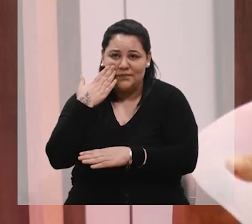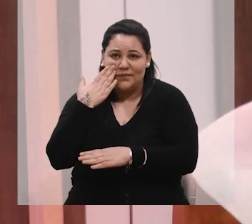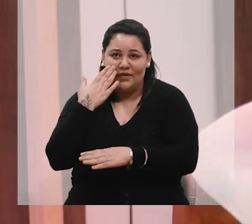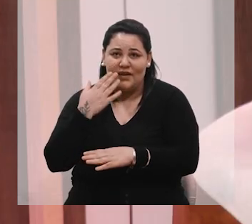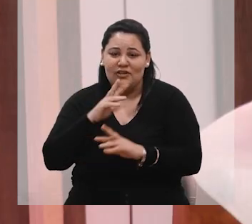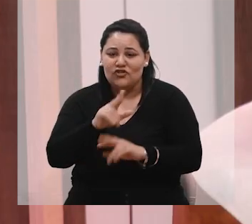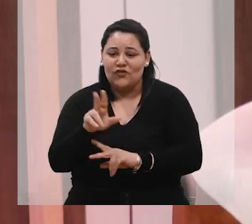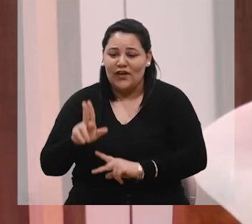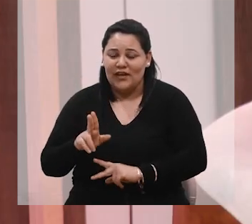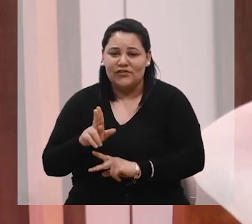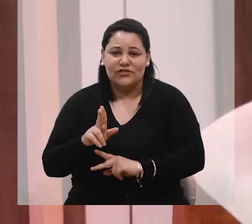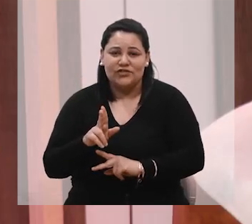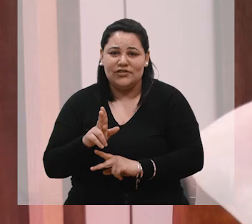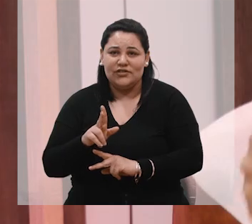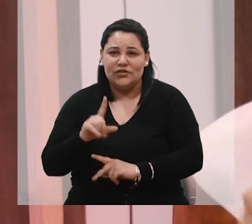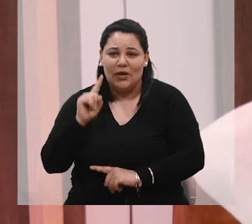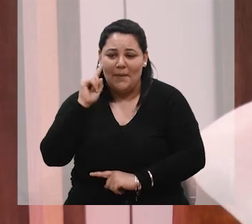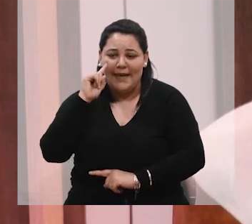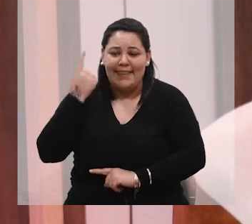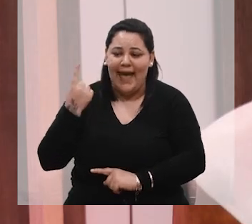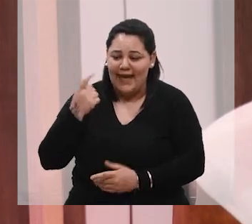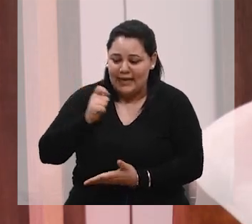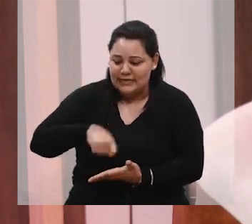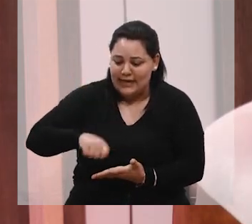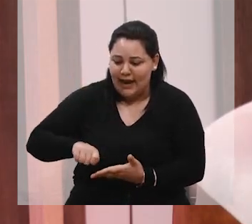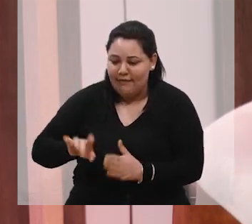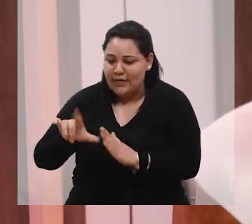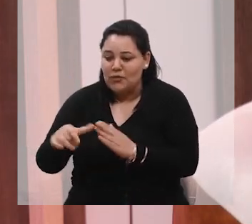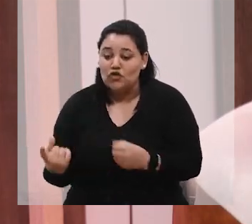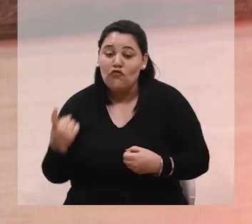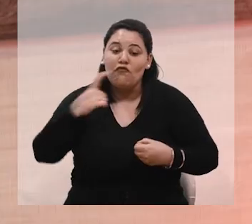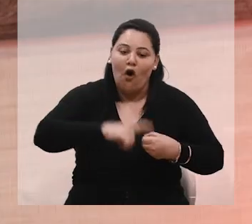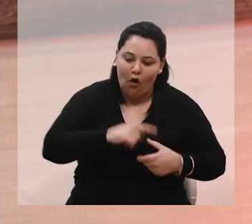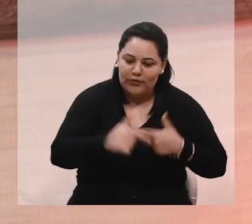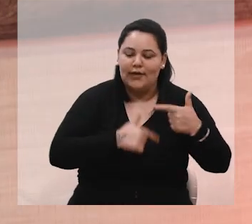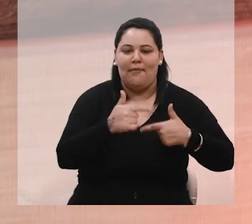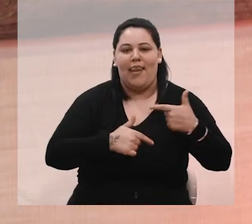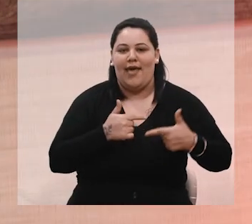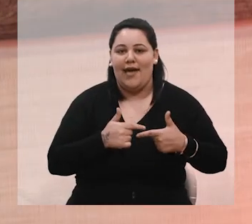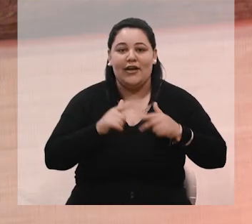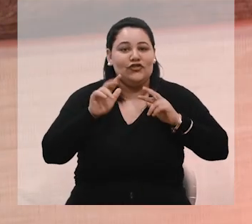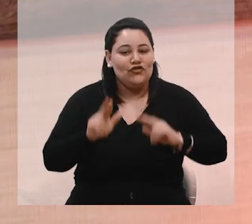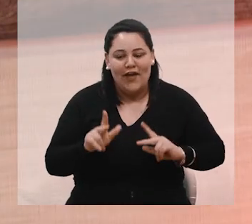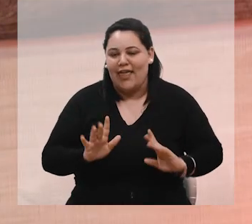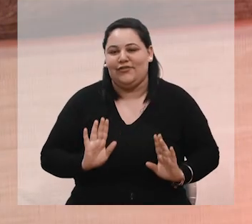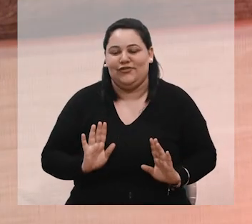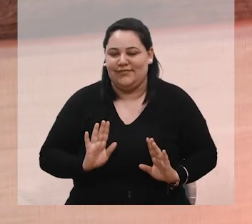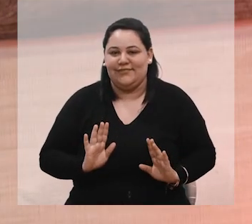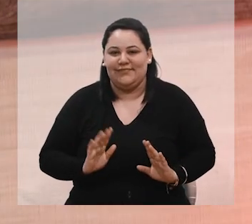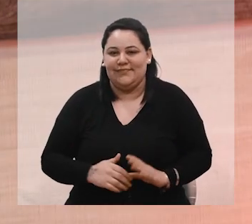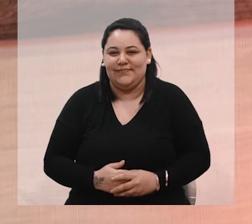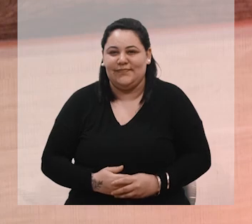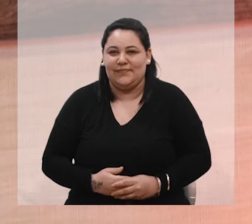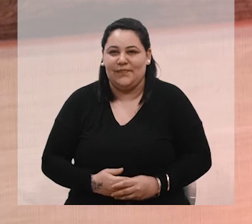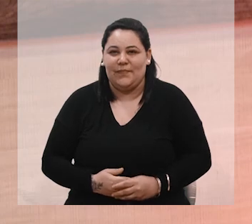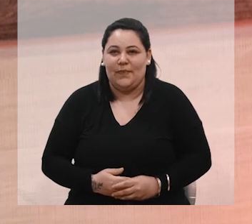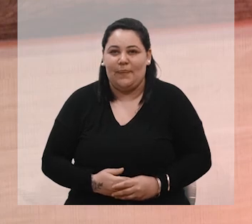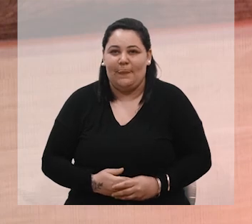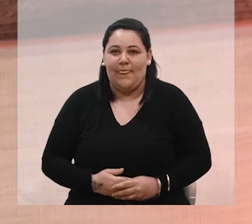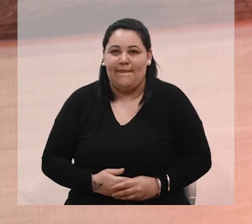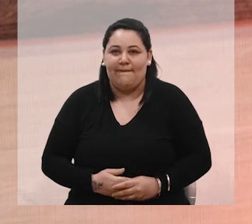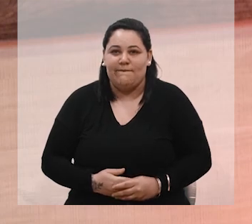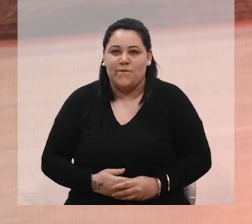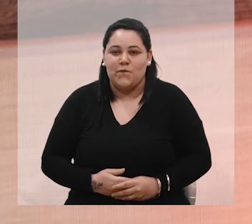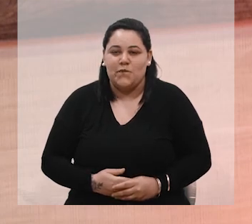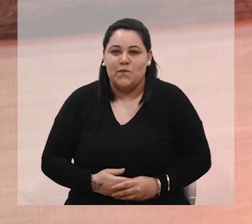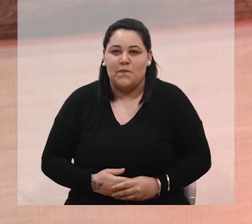diferente de outras vezes que tu tem uma ideia, anota a ideia e depois tu volta. E vai trabalhando, né? E vai trabalhando em cima. Nós temos